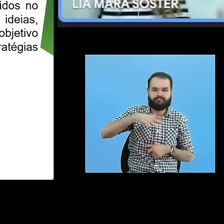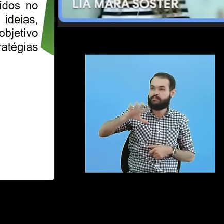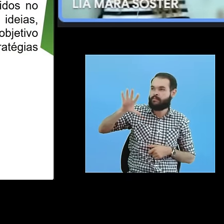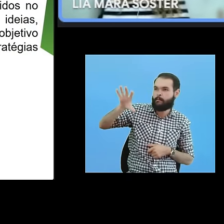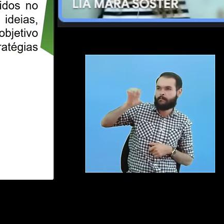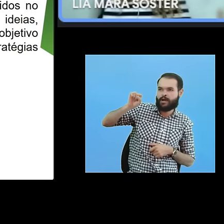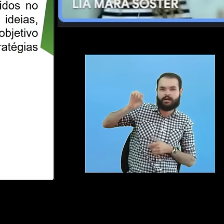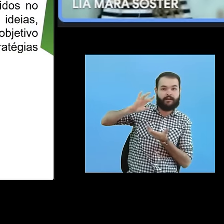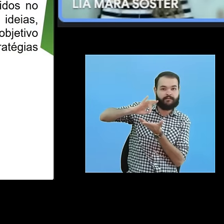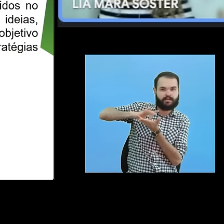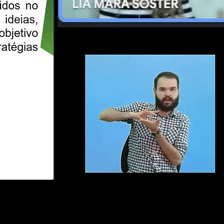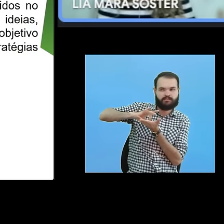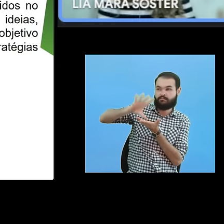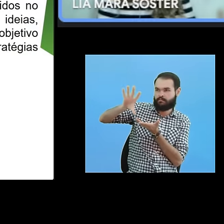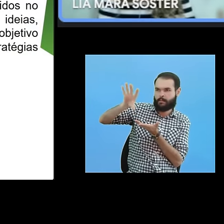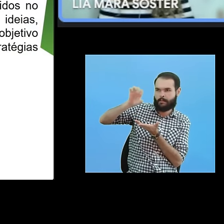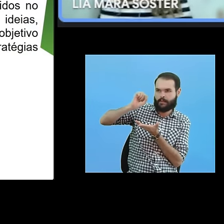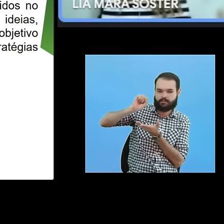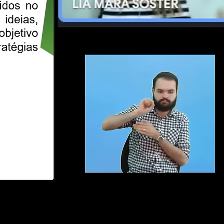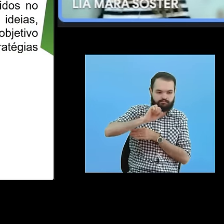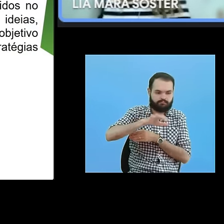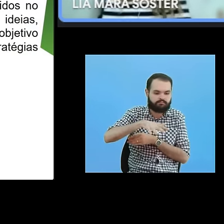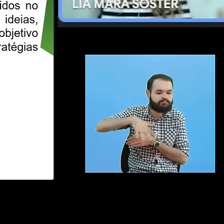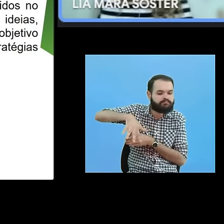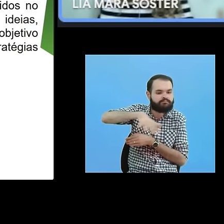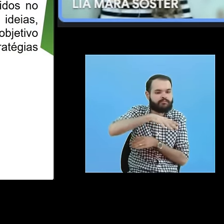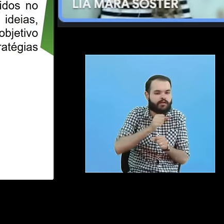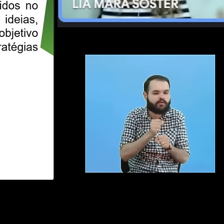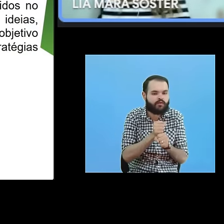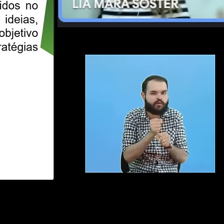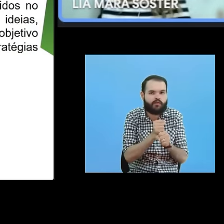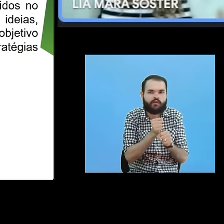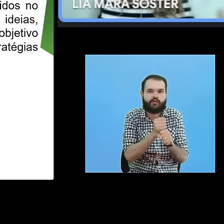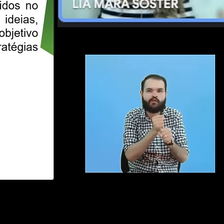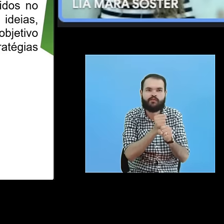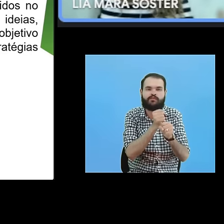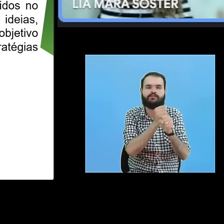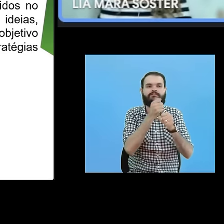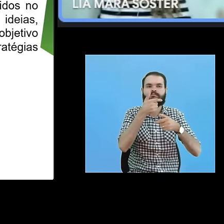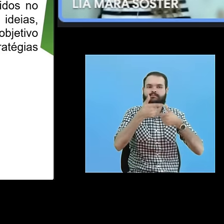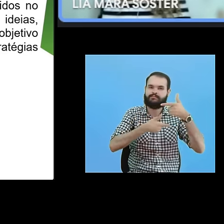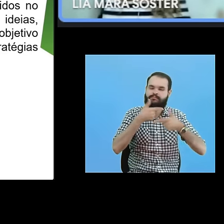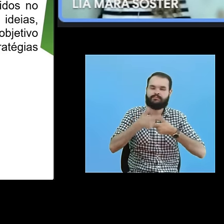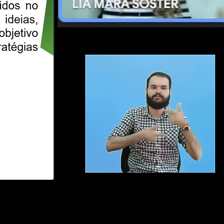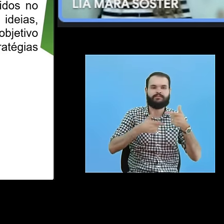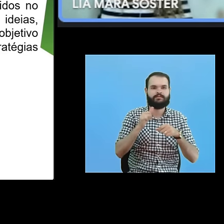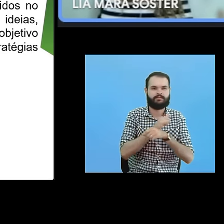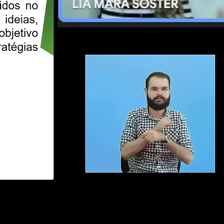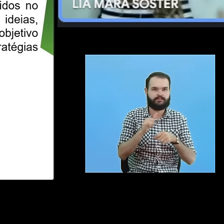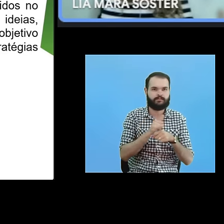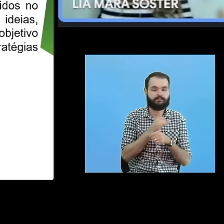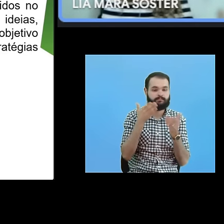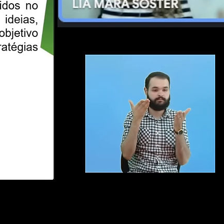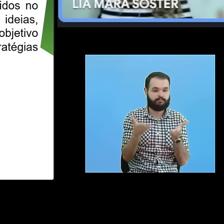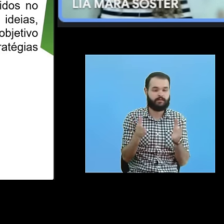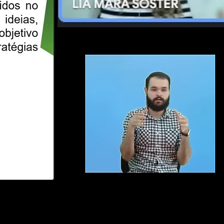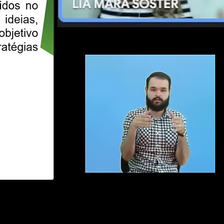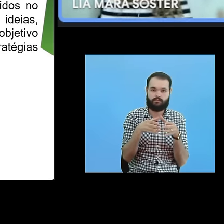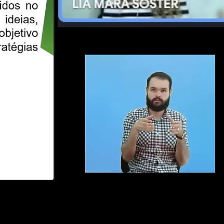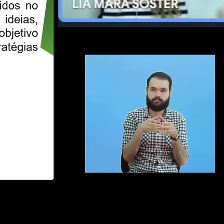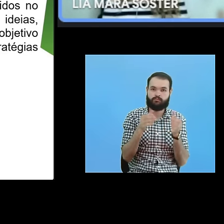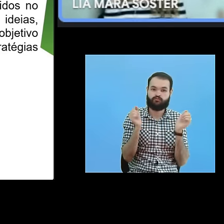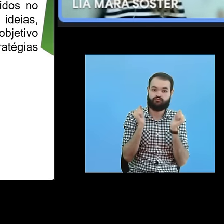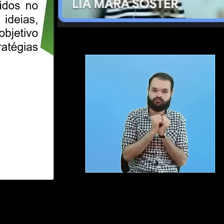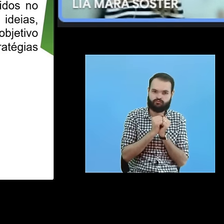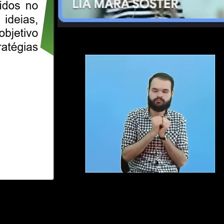realidade. Então, isso é construído, esse trabalho e essas estratégias, a partir então desse grupo, do coletivo,